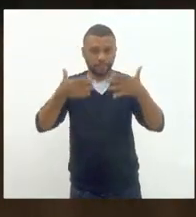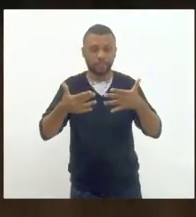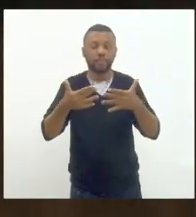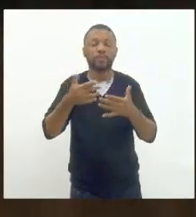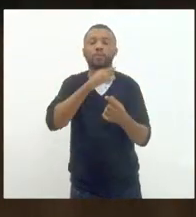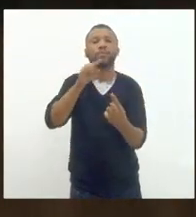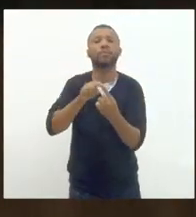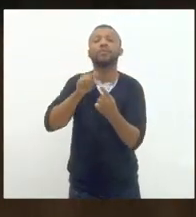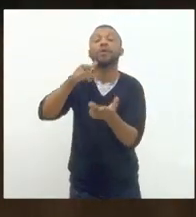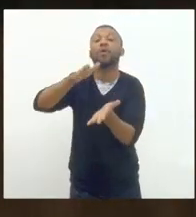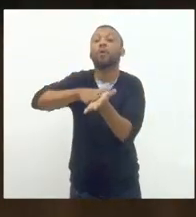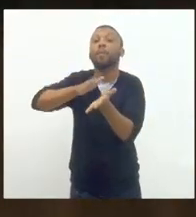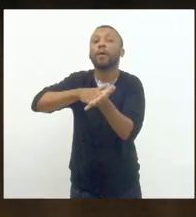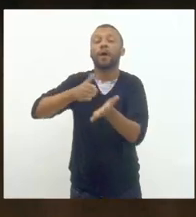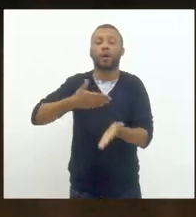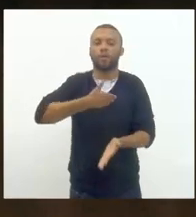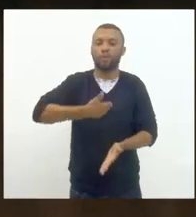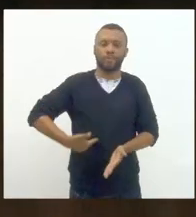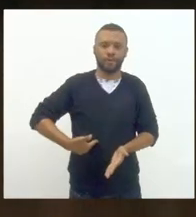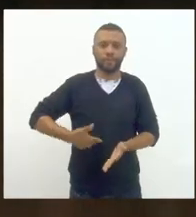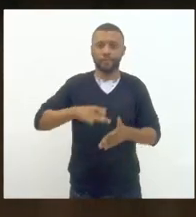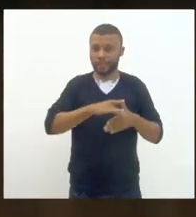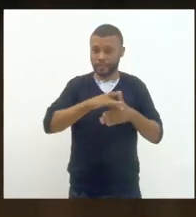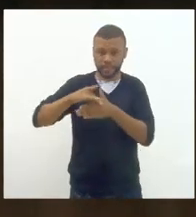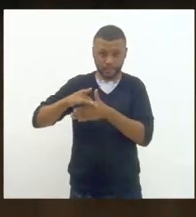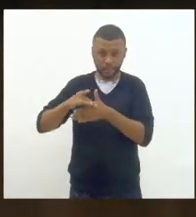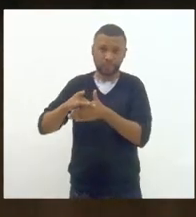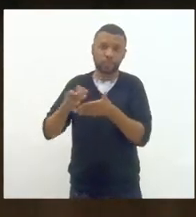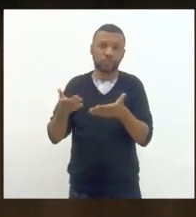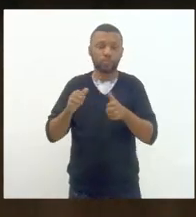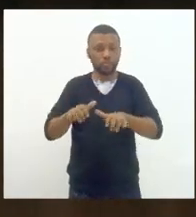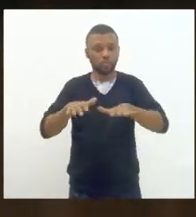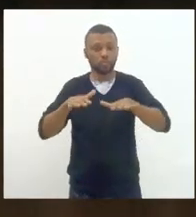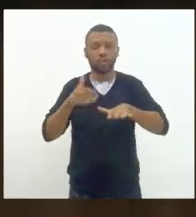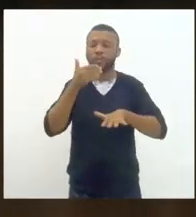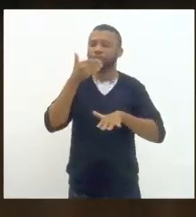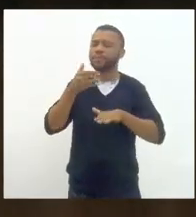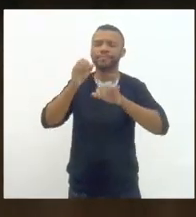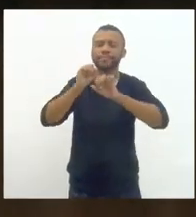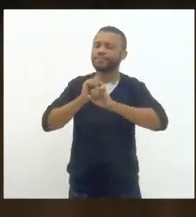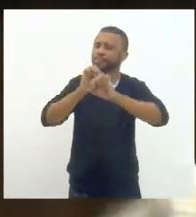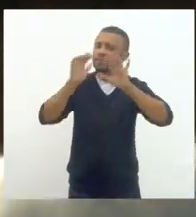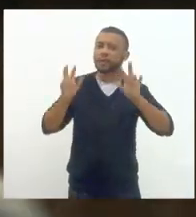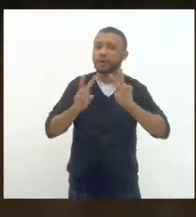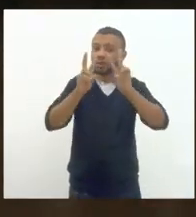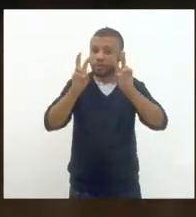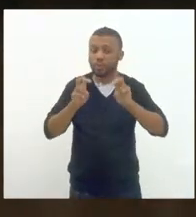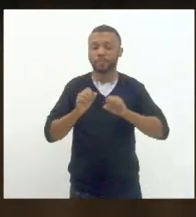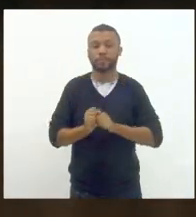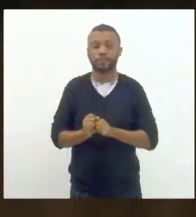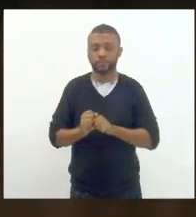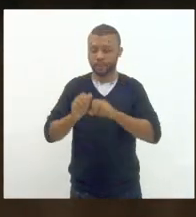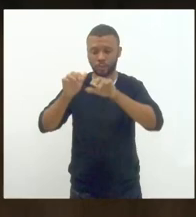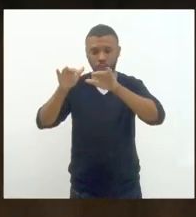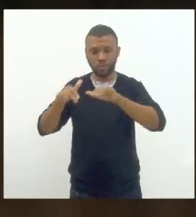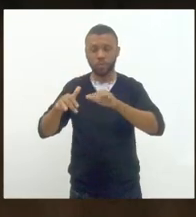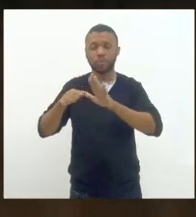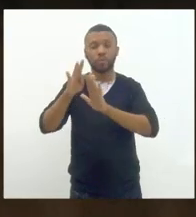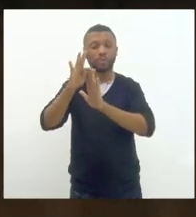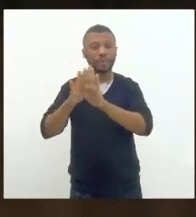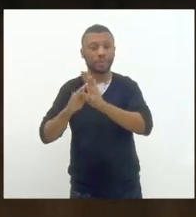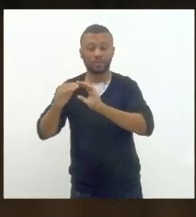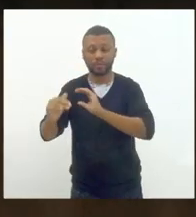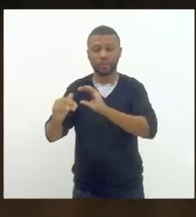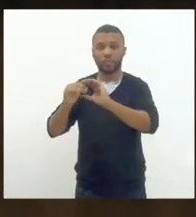cobrar do governo, da liderança do governo aqui na casa, um esclarecimento sobre o envio da mensagem que diz